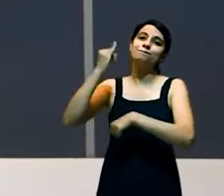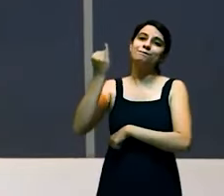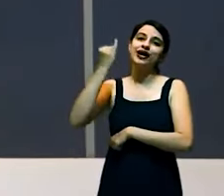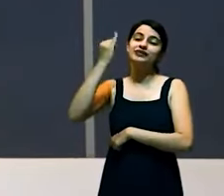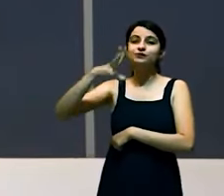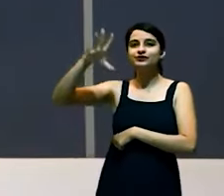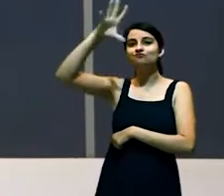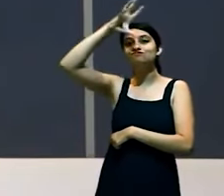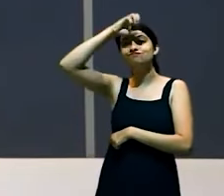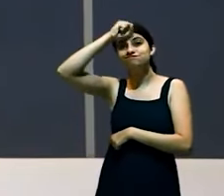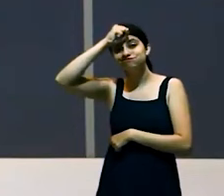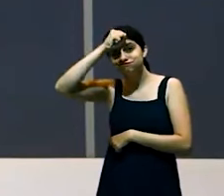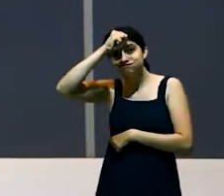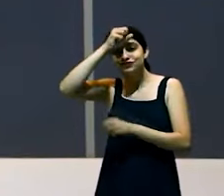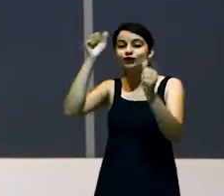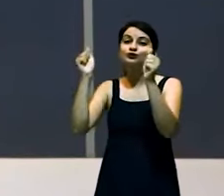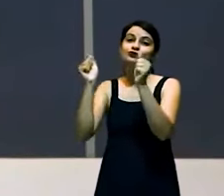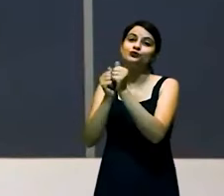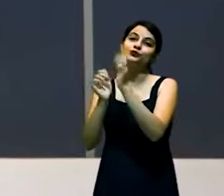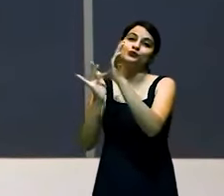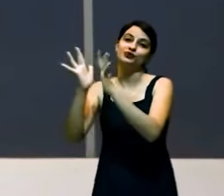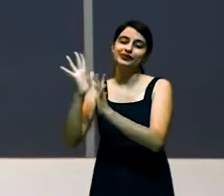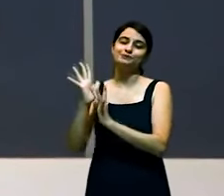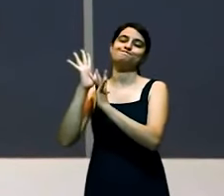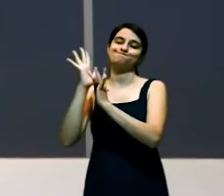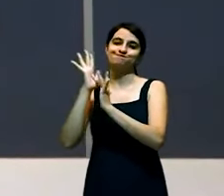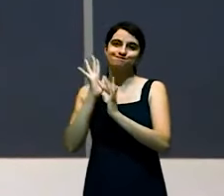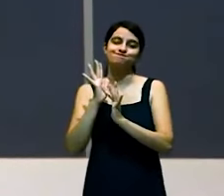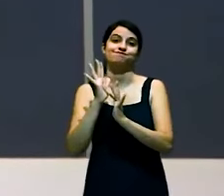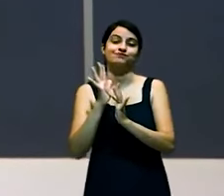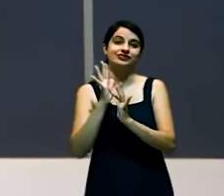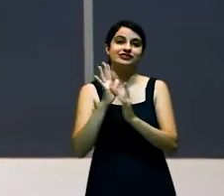que é prioridade, o que é essencial,